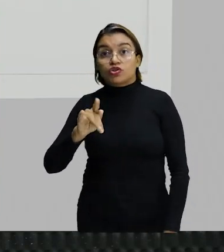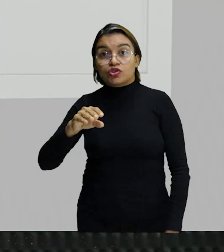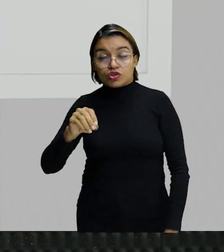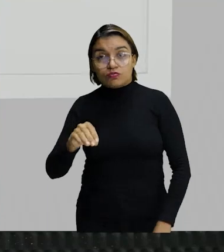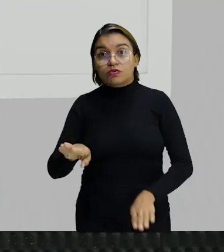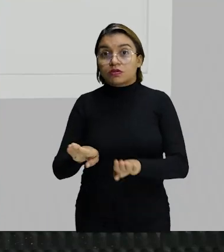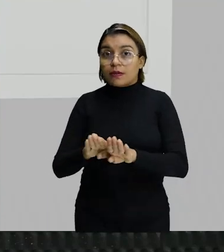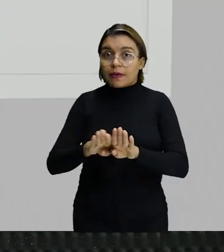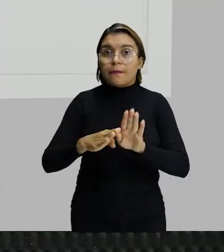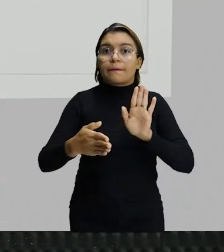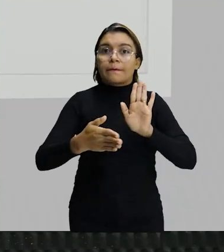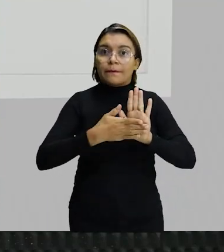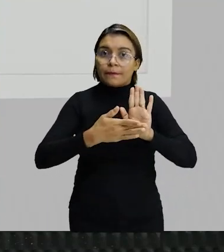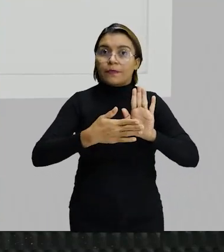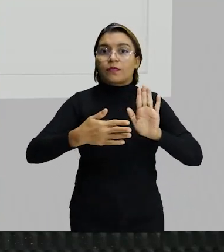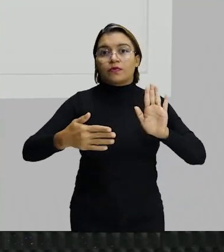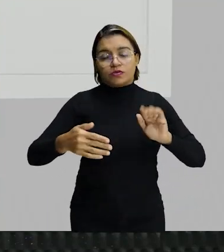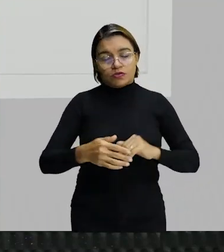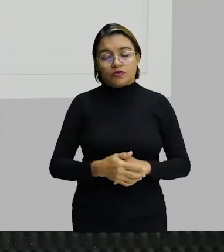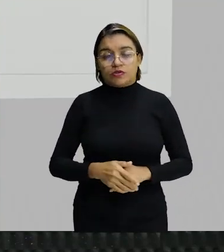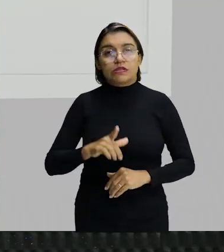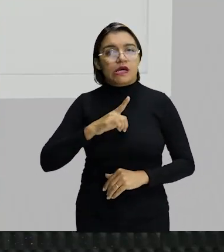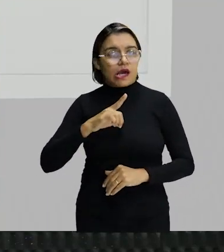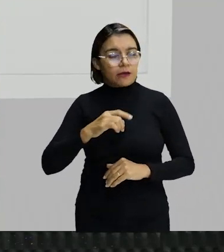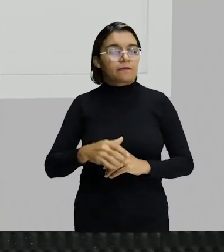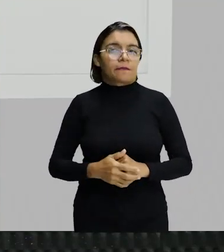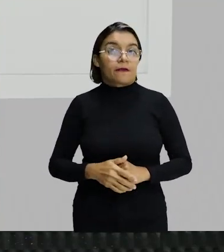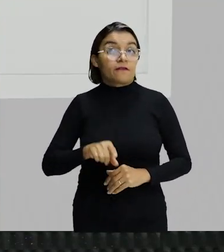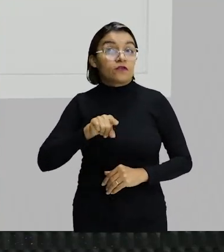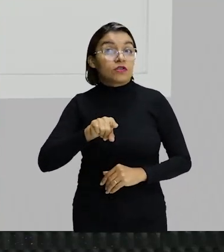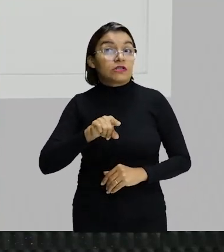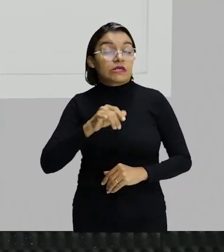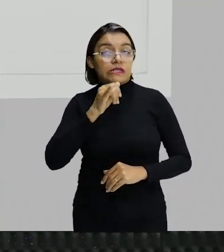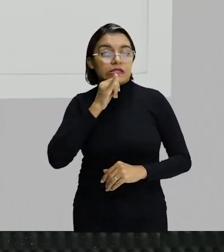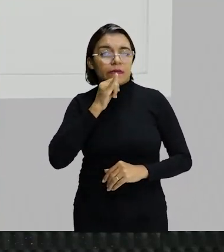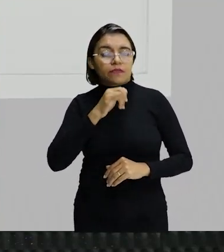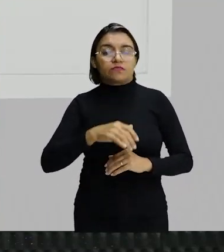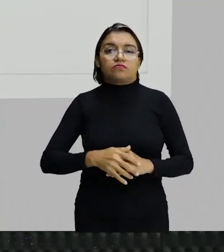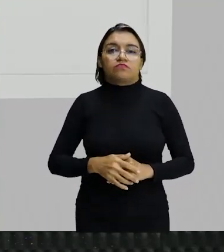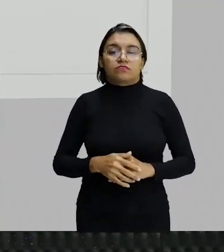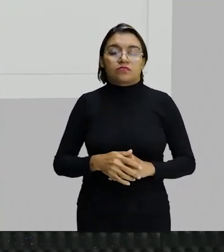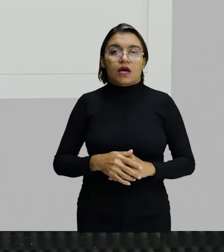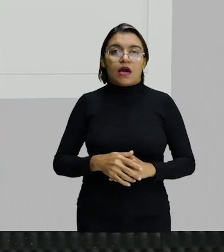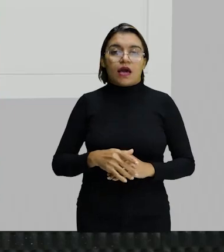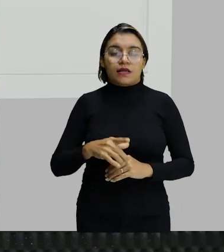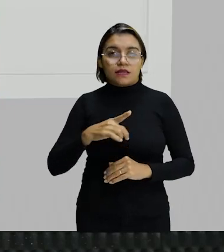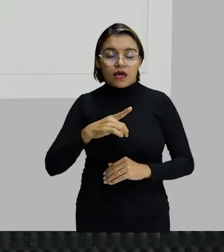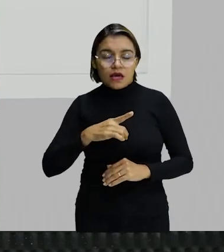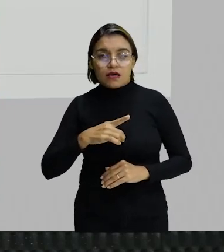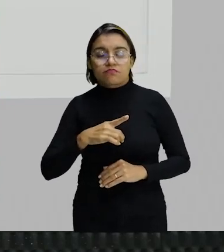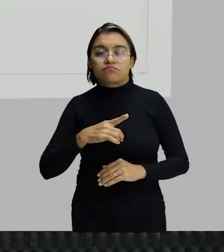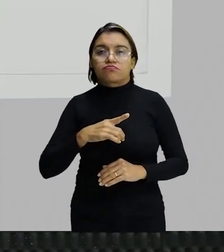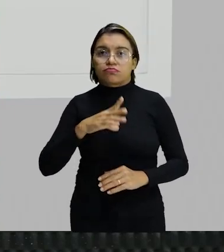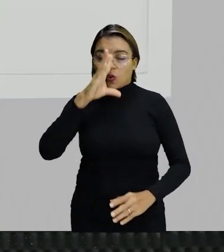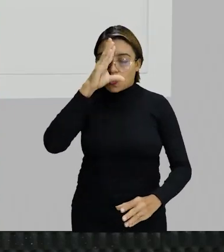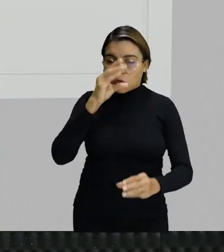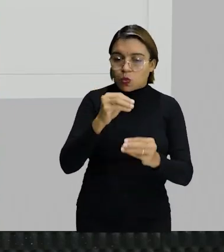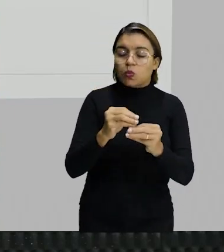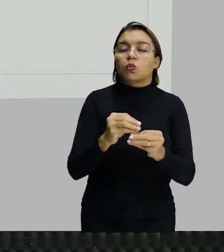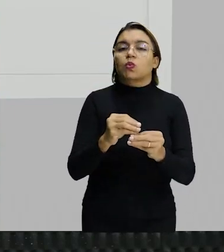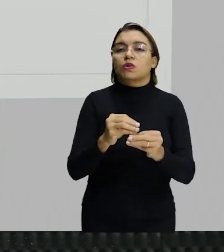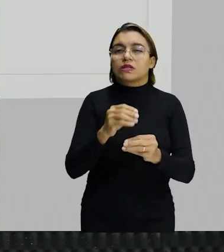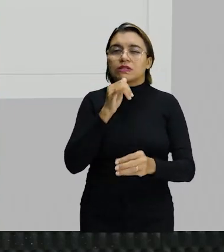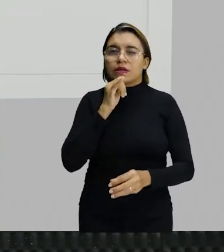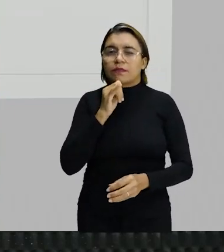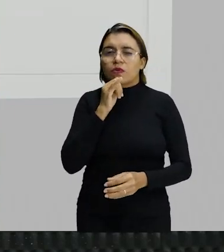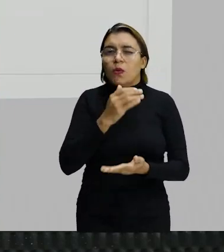tá? Vai lá na plataforma Gonçalves Dias aqui, vem, procura essa aula que nós temos, silogismo, proposição, que é a introdução à lógica,